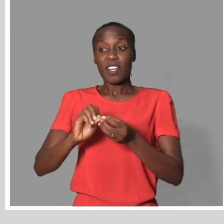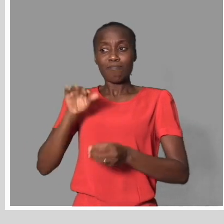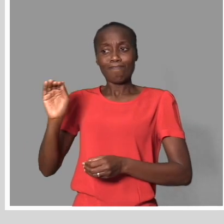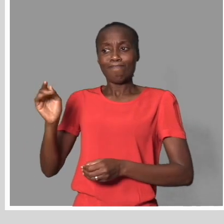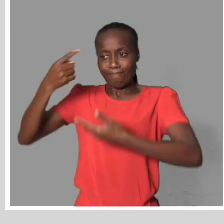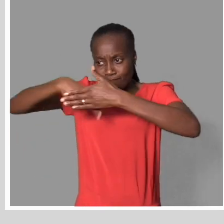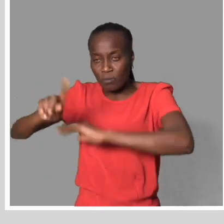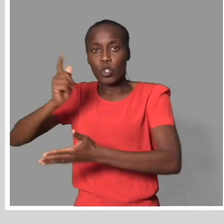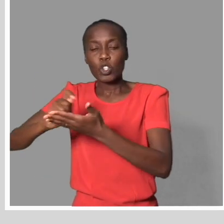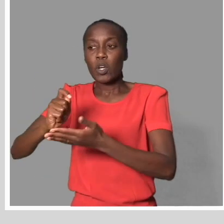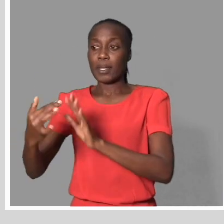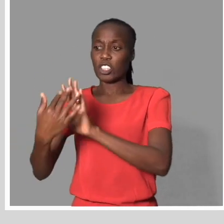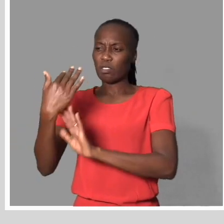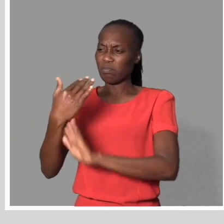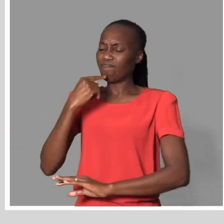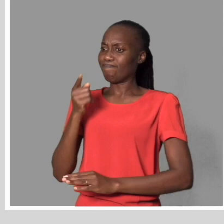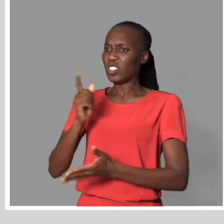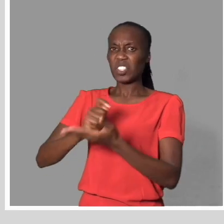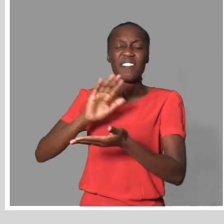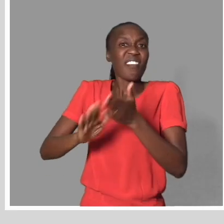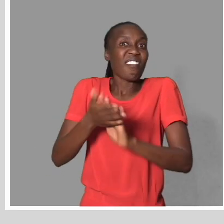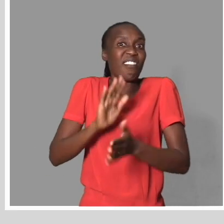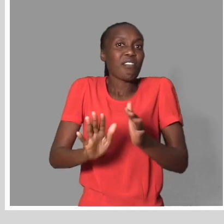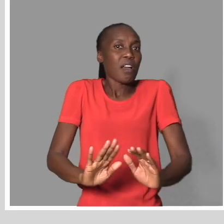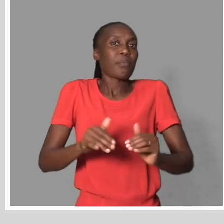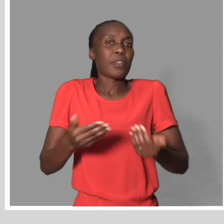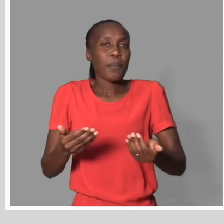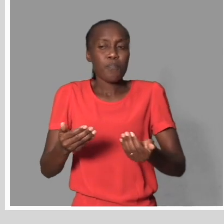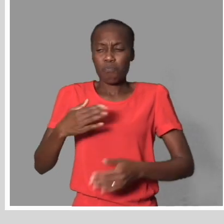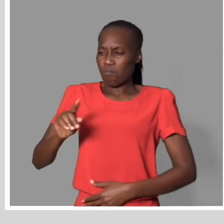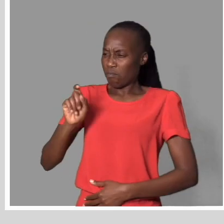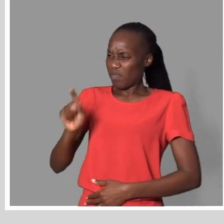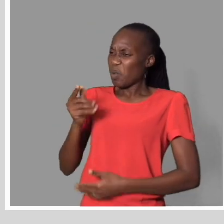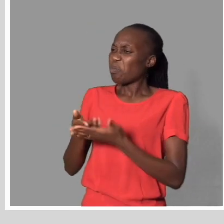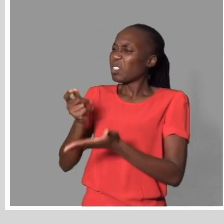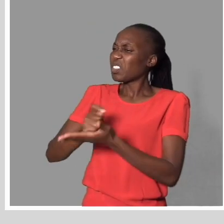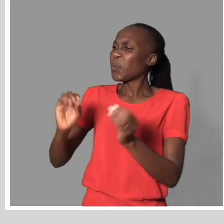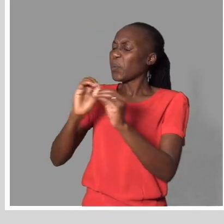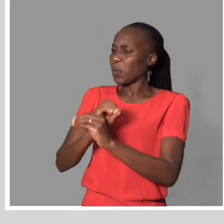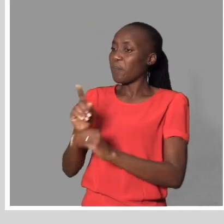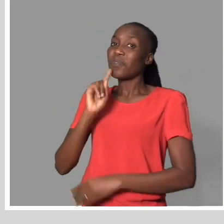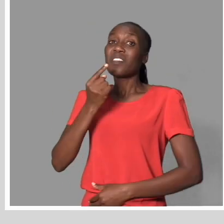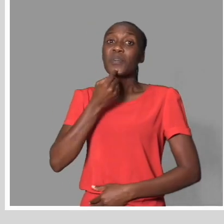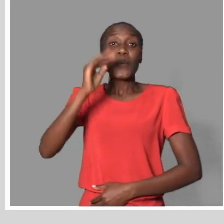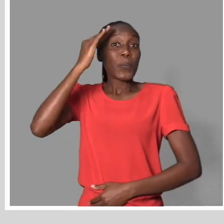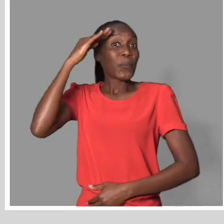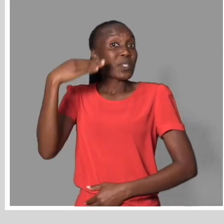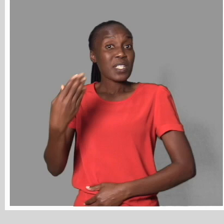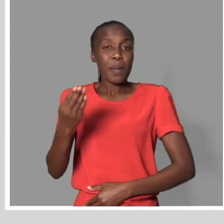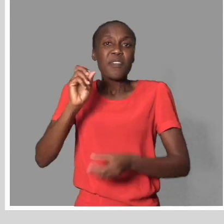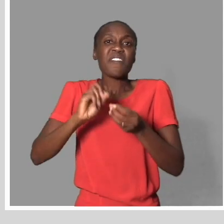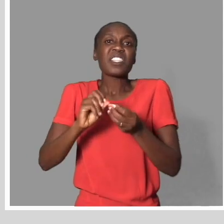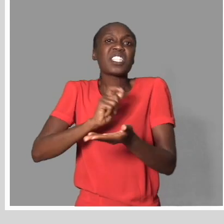chama-me para a escola e explica-me que ele não escreve, não faz nada. Quando pergunta por que não escreve,